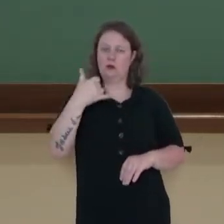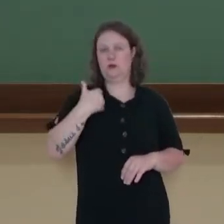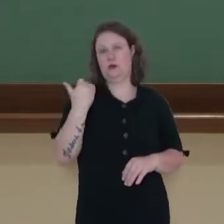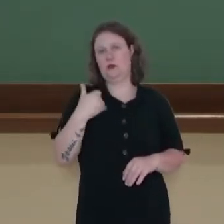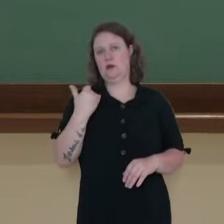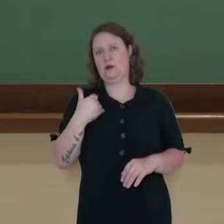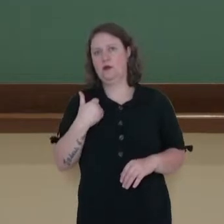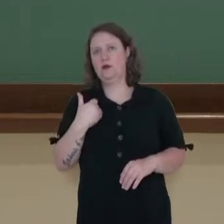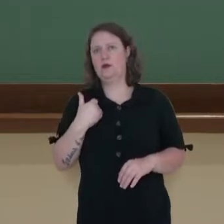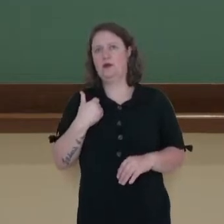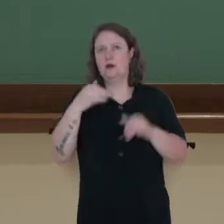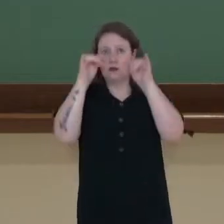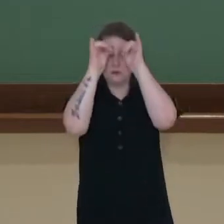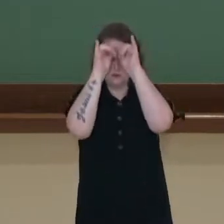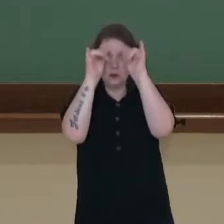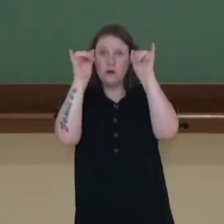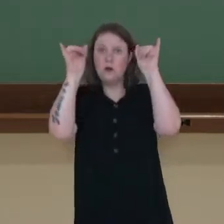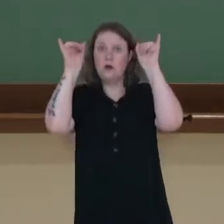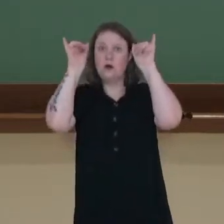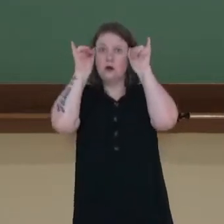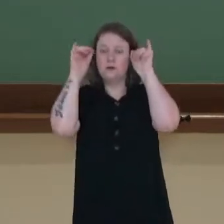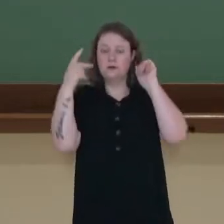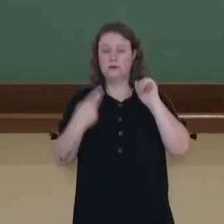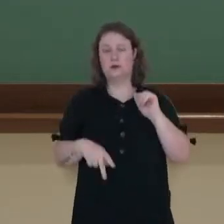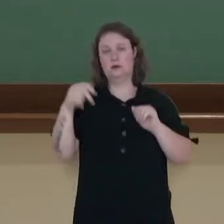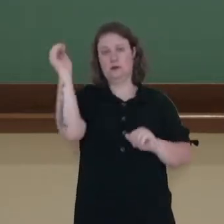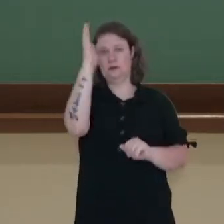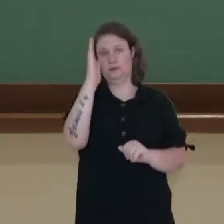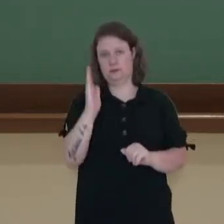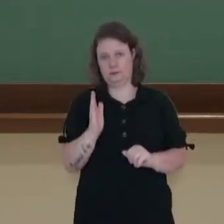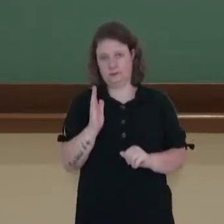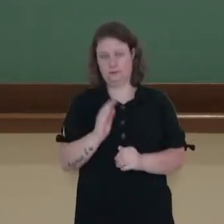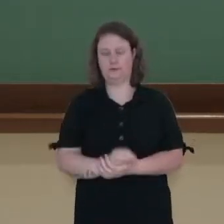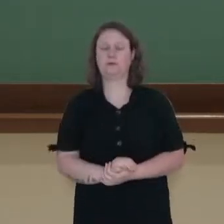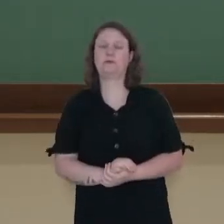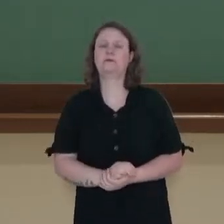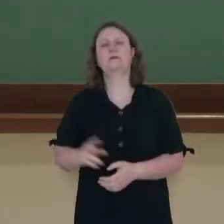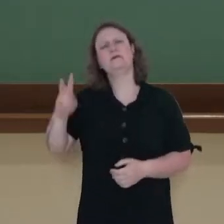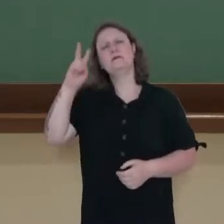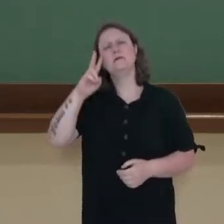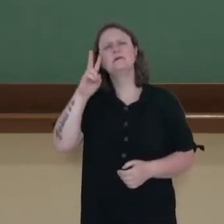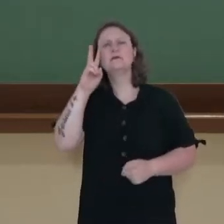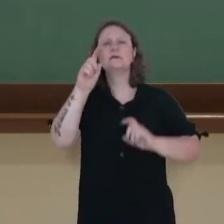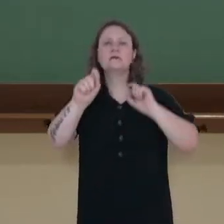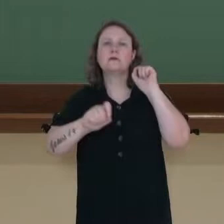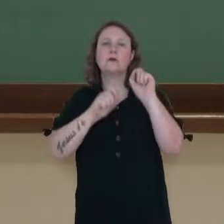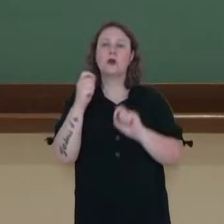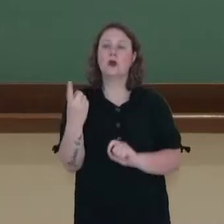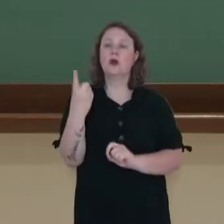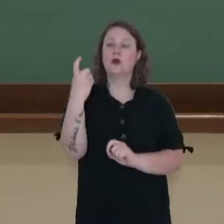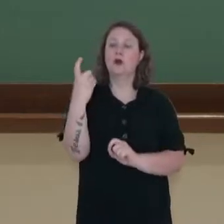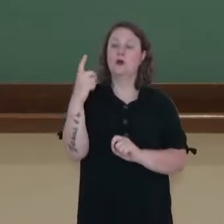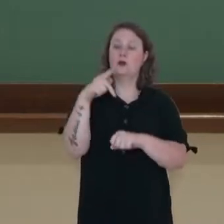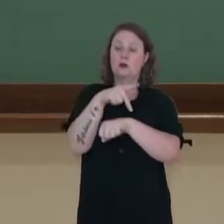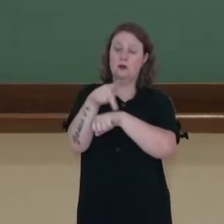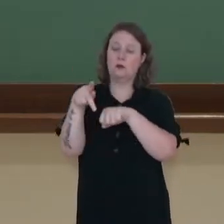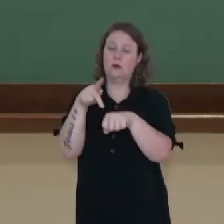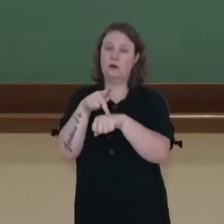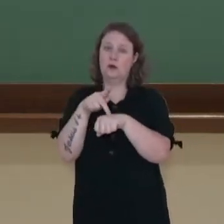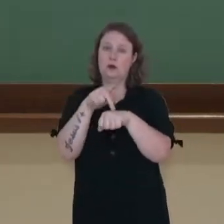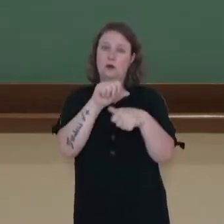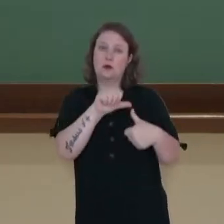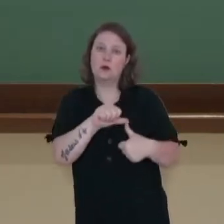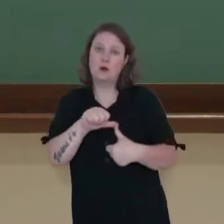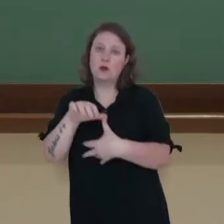portanto, imperador do Brasil. Vamos lembrar também que o Brasil foi praticamente o único país da América que, ao